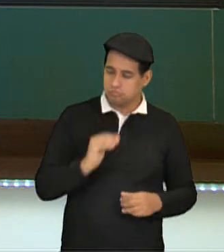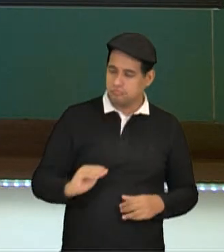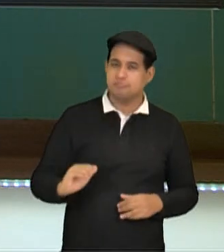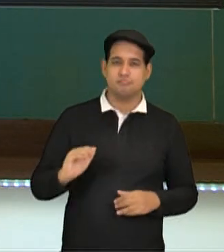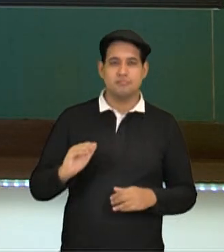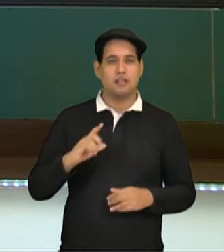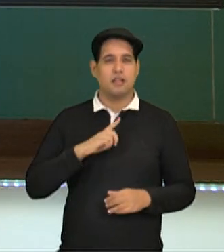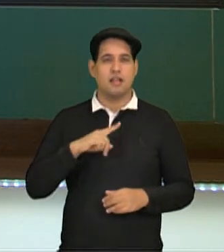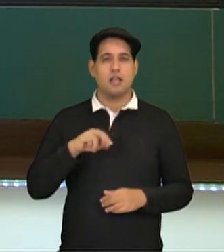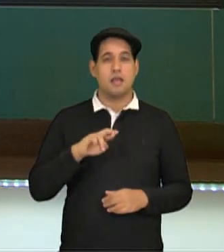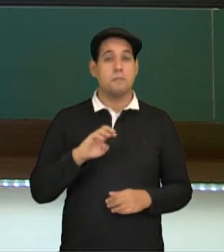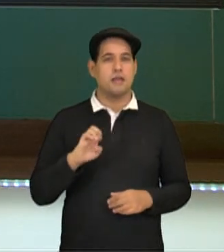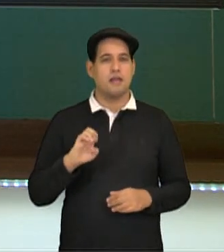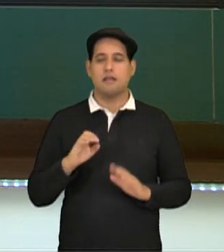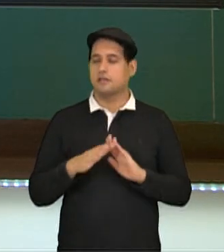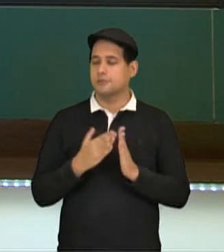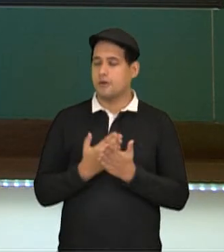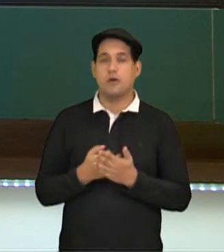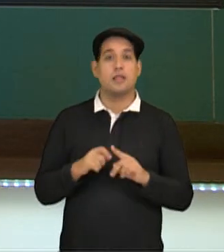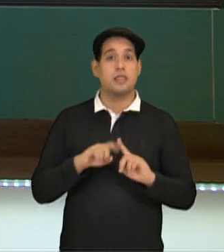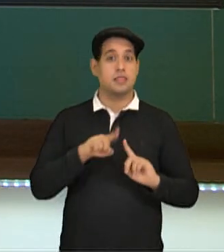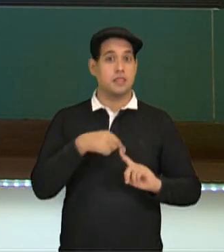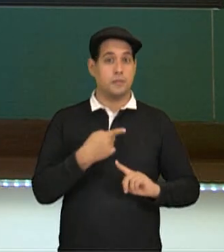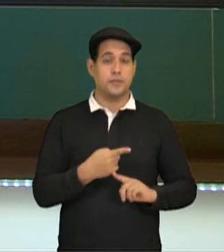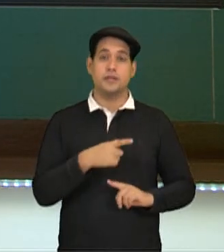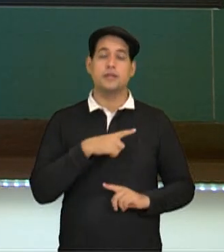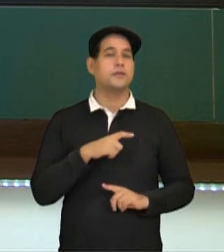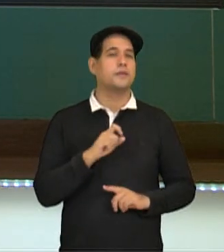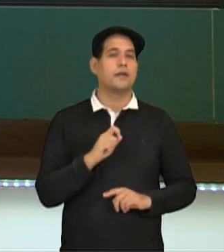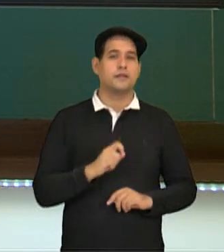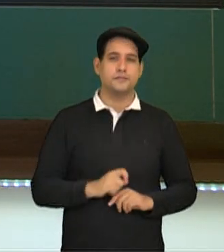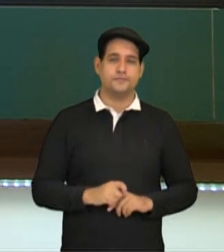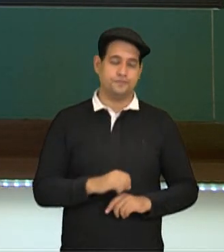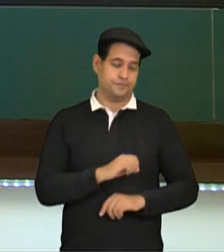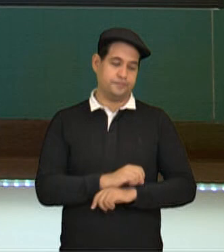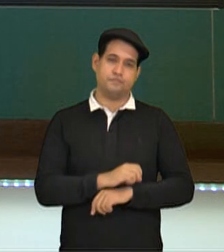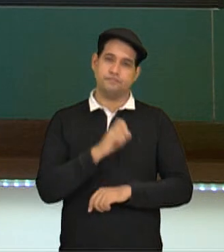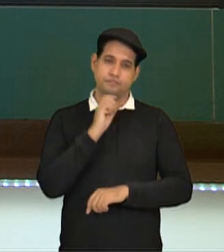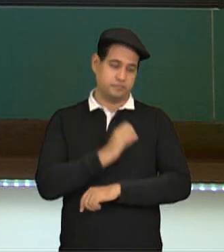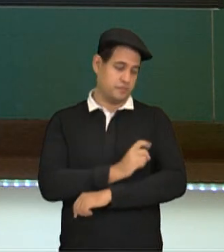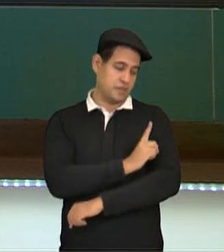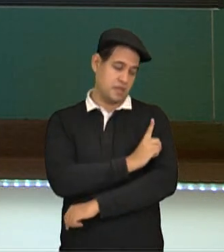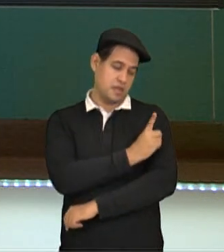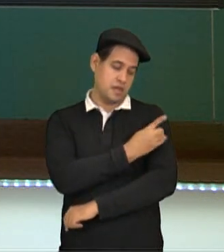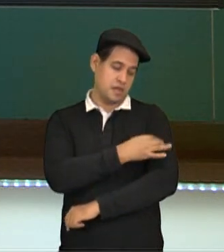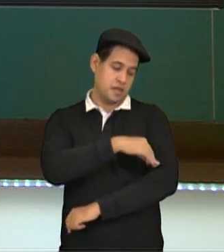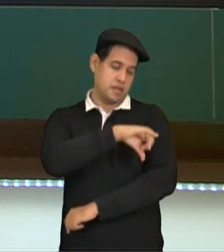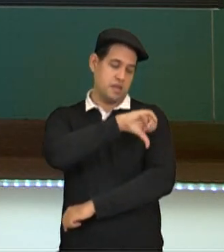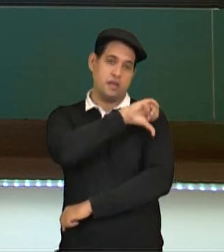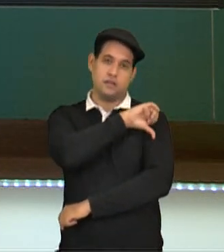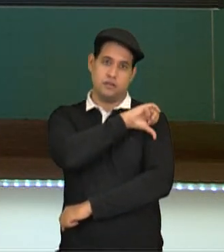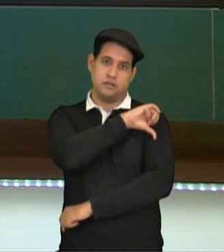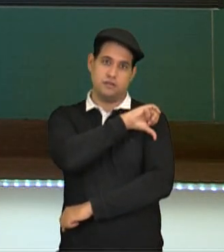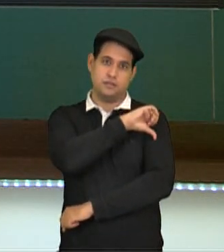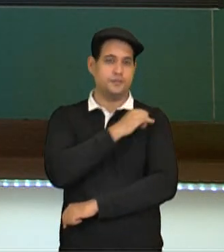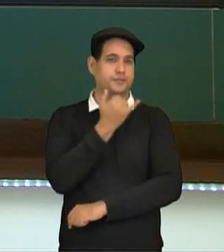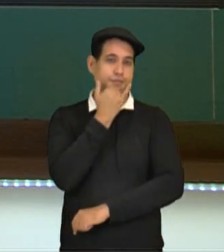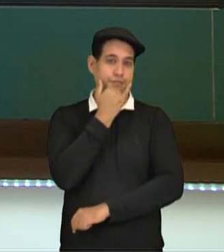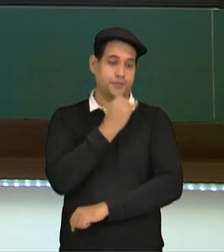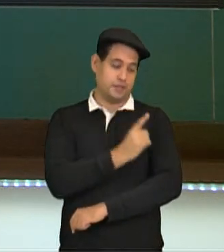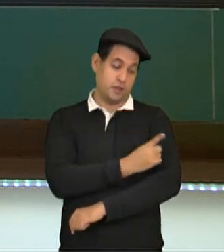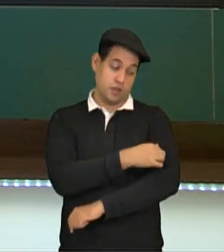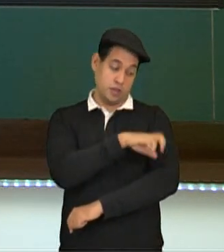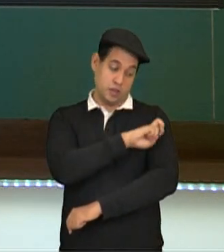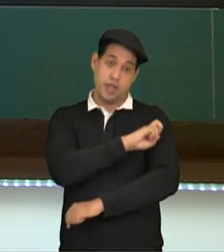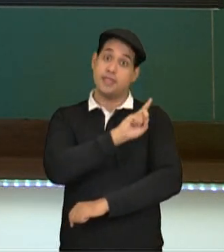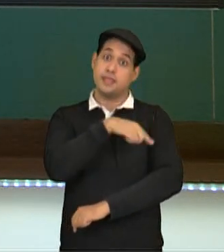ali a pré-escola, né? Aí o ensino fundamental, que a gente considera a fase inicial, vai ali até o 5º ano.